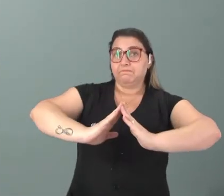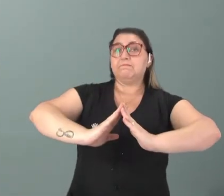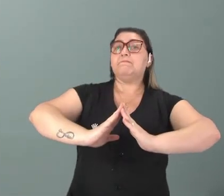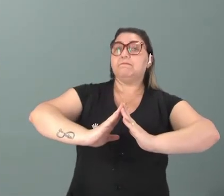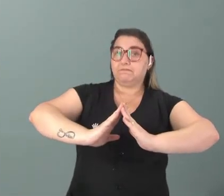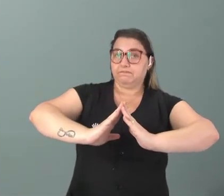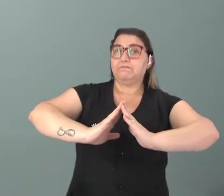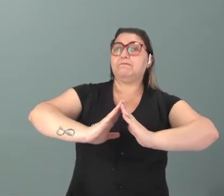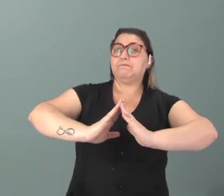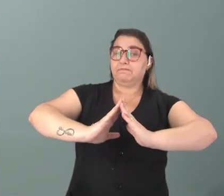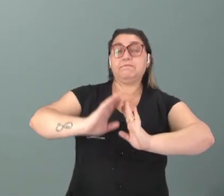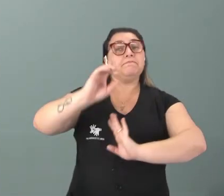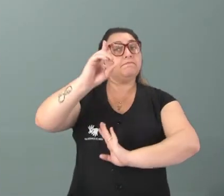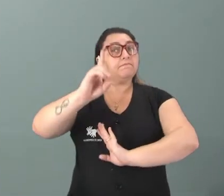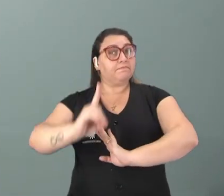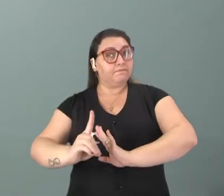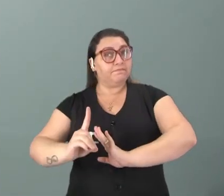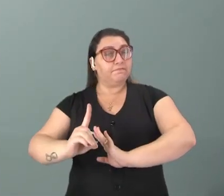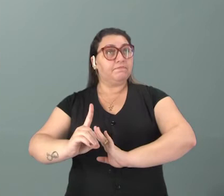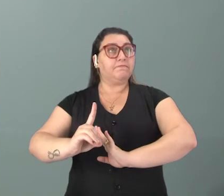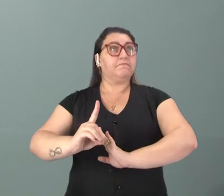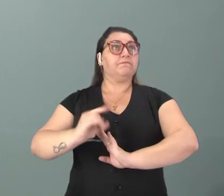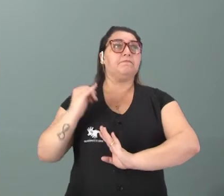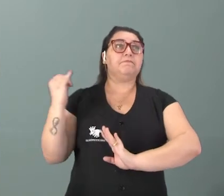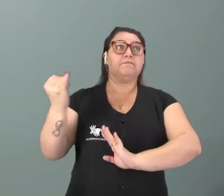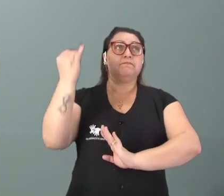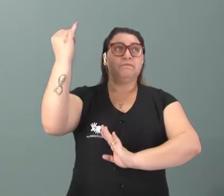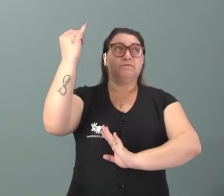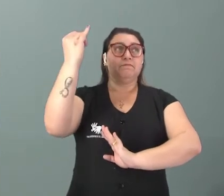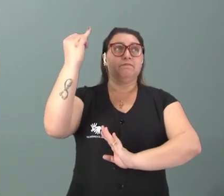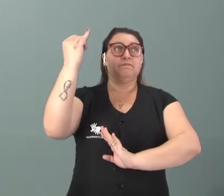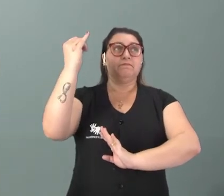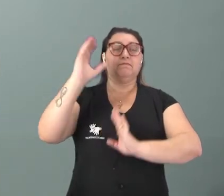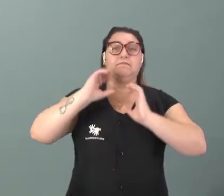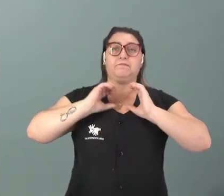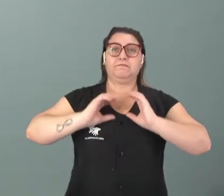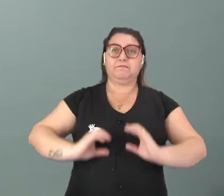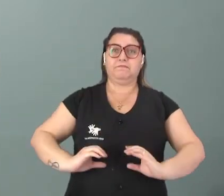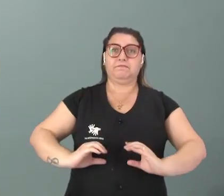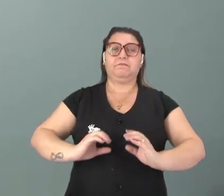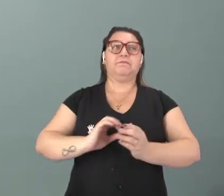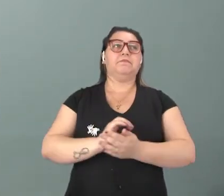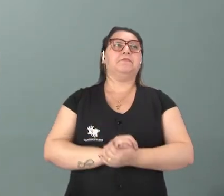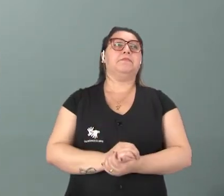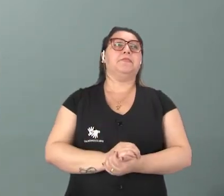Moradia. É um direito, né, fundamental do cidadão.